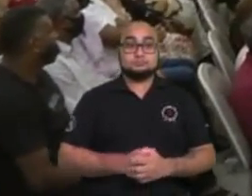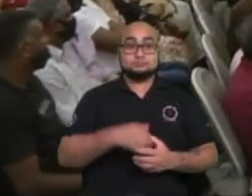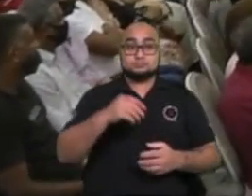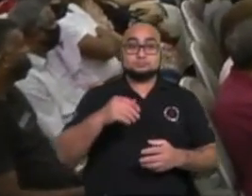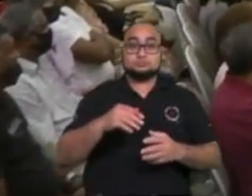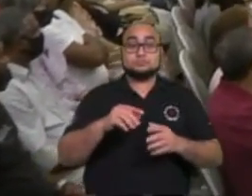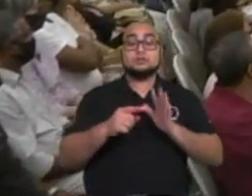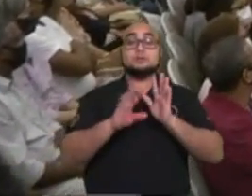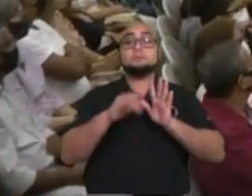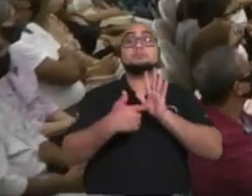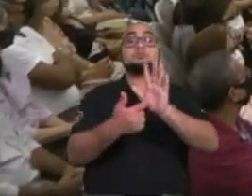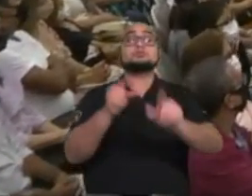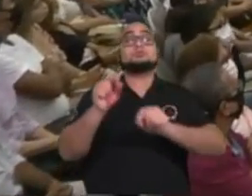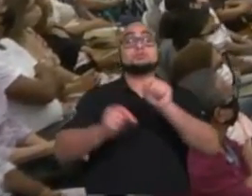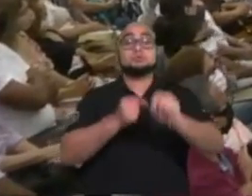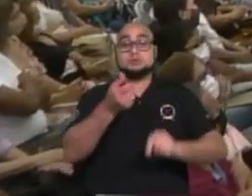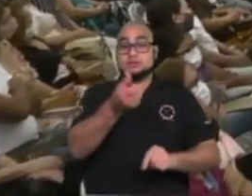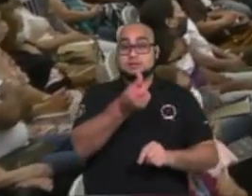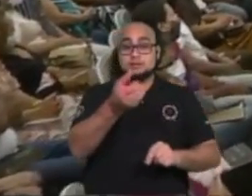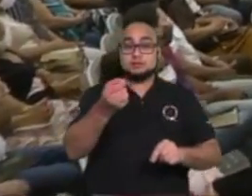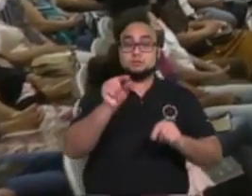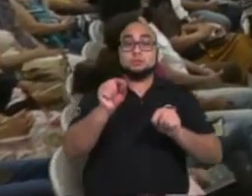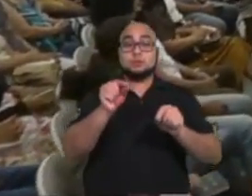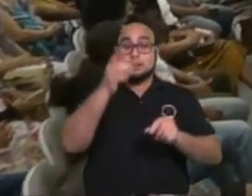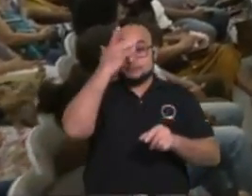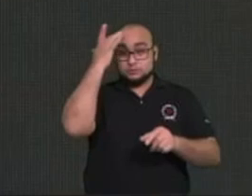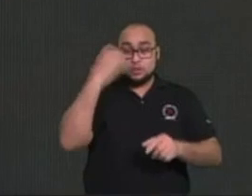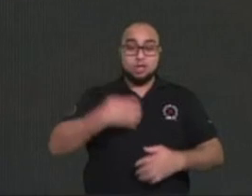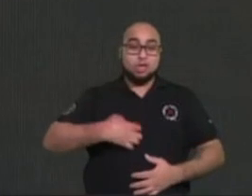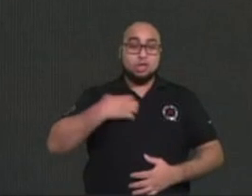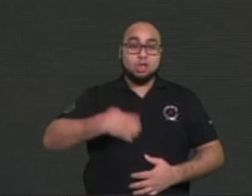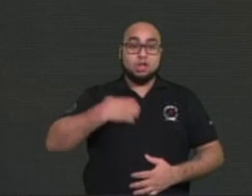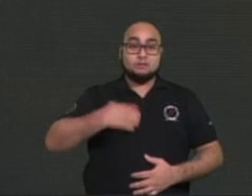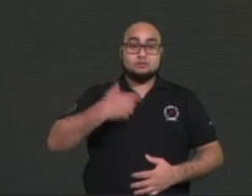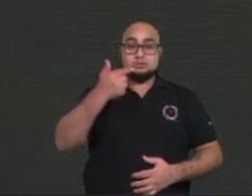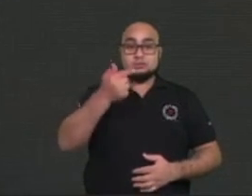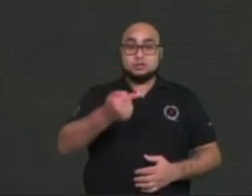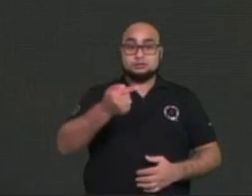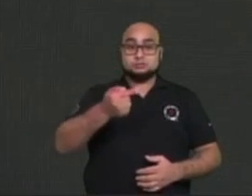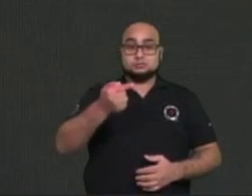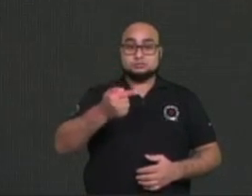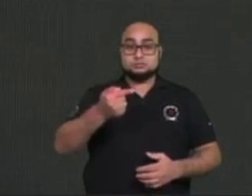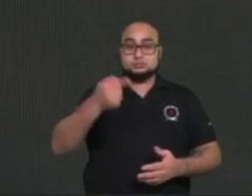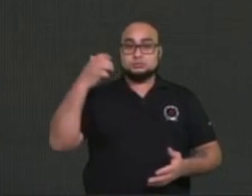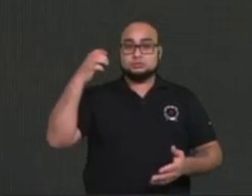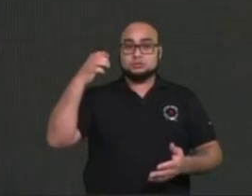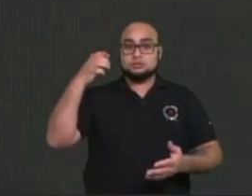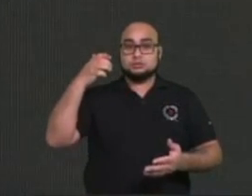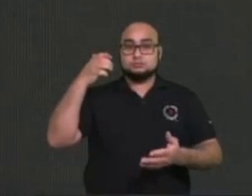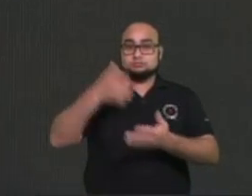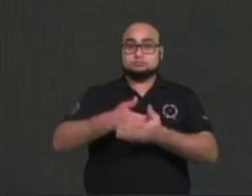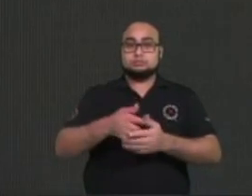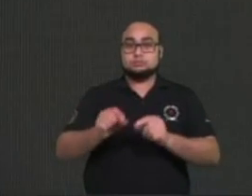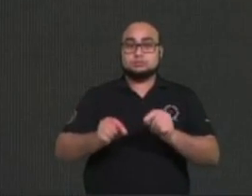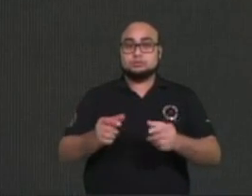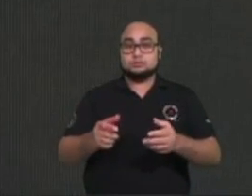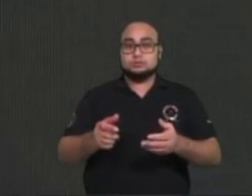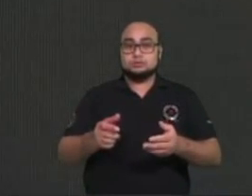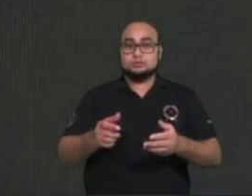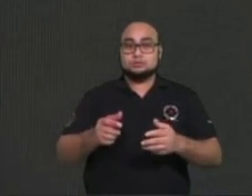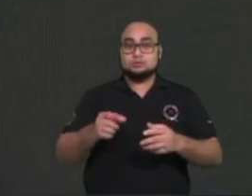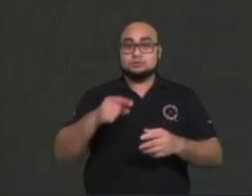16 diz que seis coisas aborrecem ao Senhor e a sétima ele abomina a primeira coisa que aborrece a Deus olha os